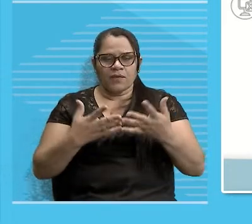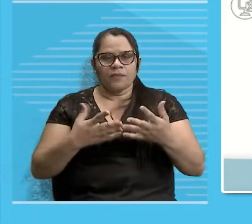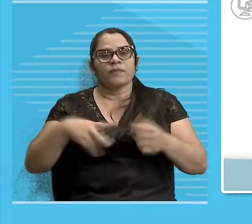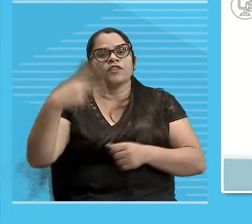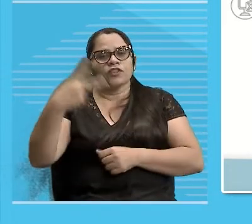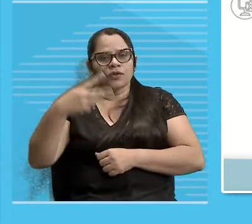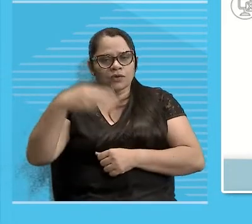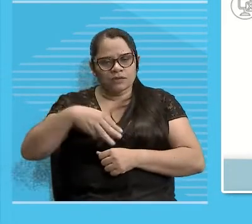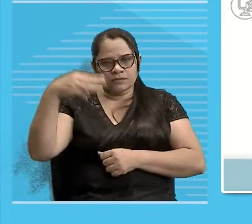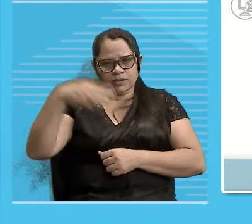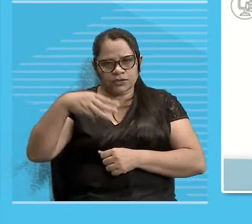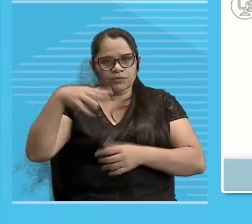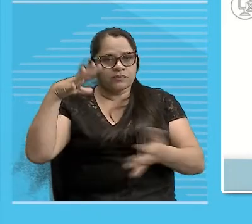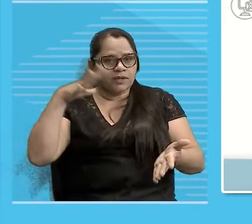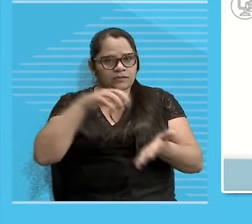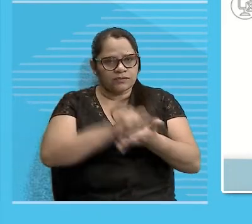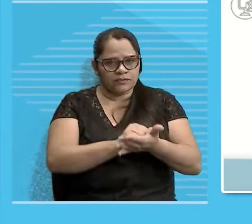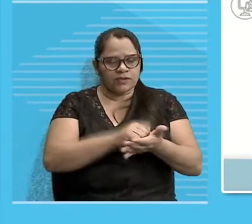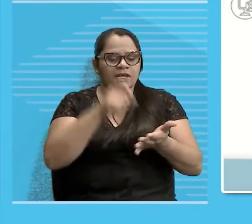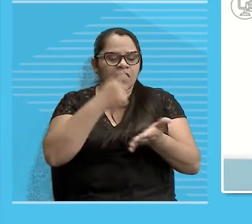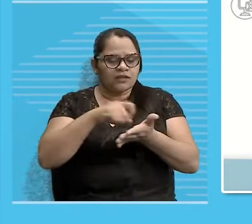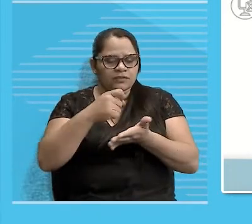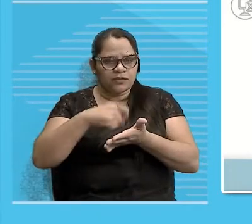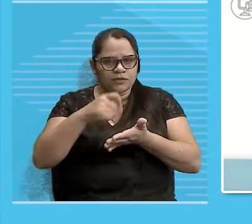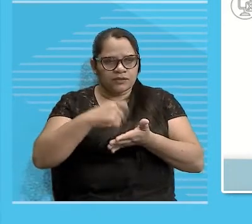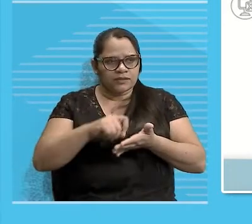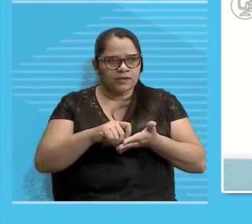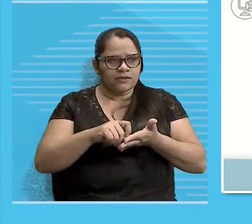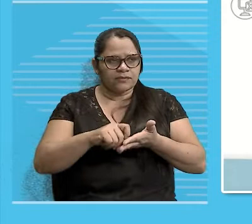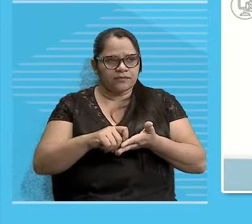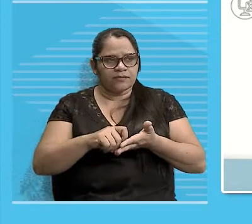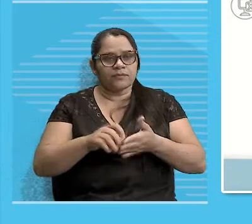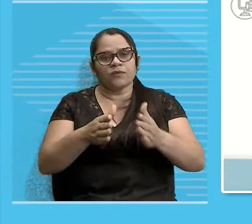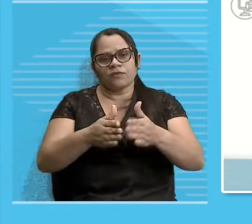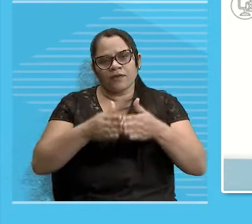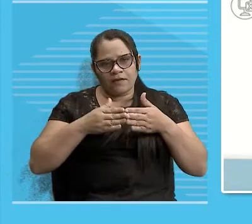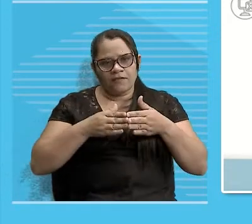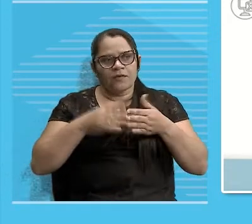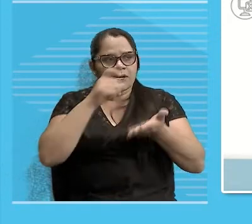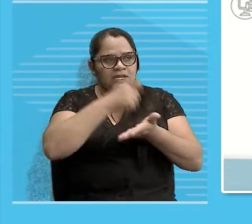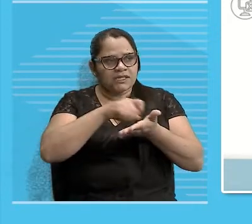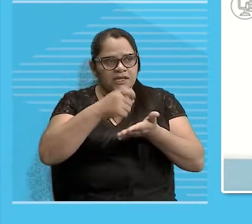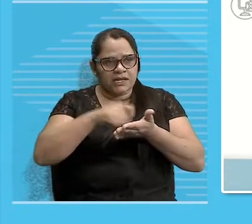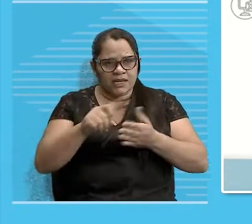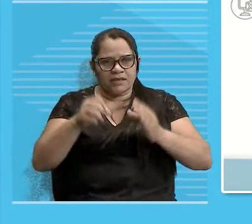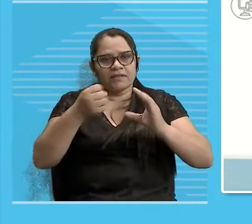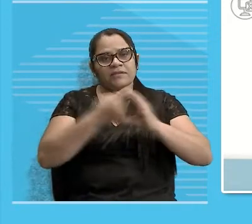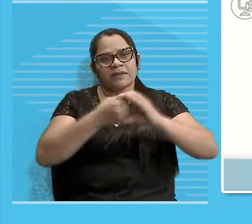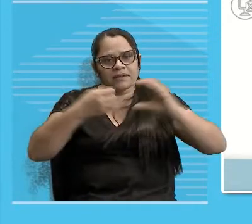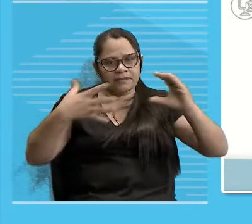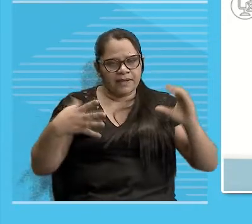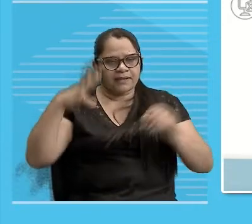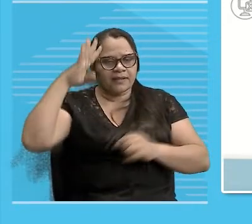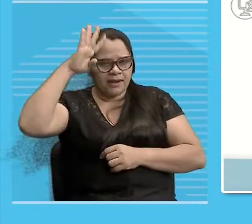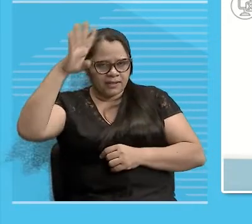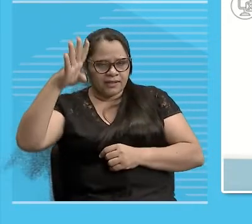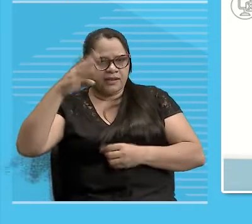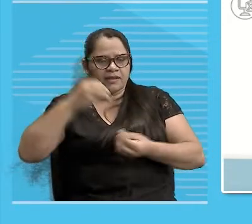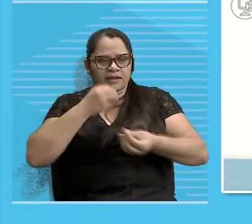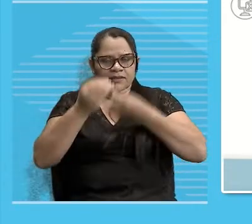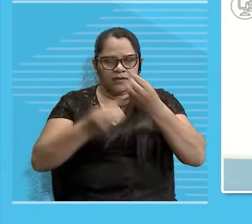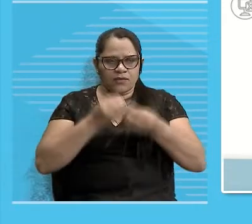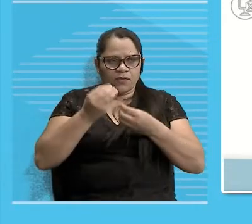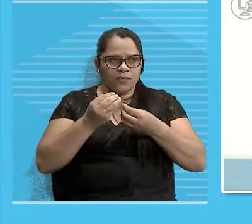2 minutinhos para a galera aí fazer o print e anotar. Galera, escrevam, por favor, essas principais características. Aqui você vai